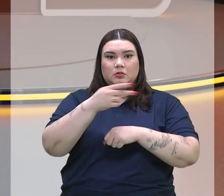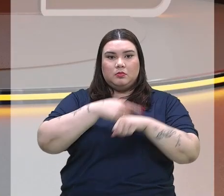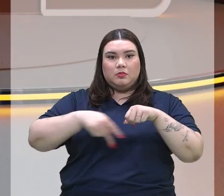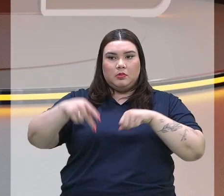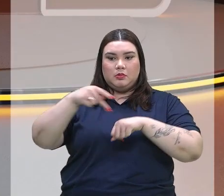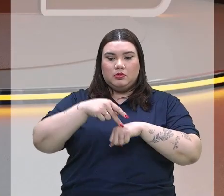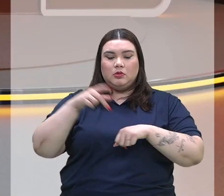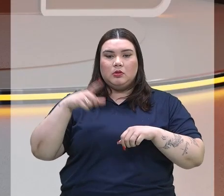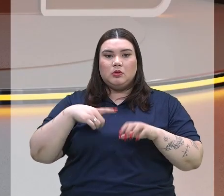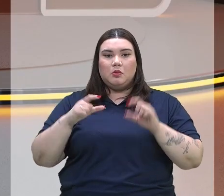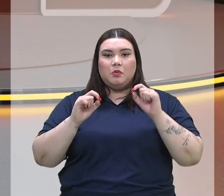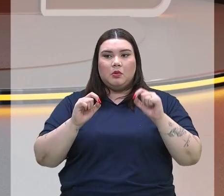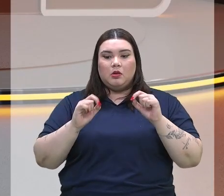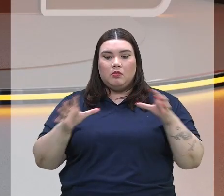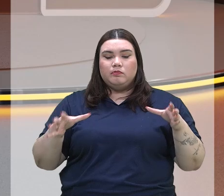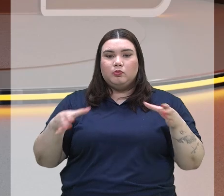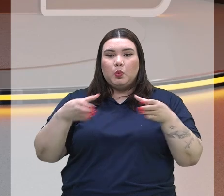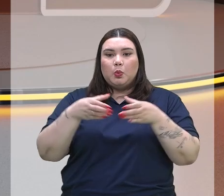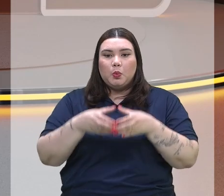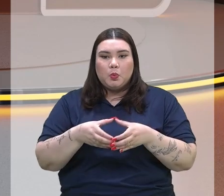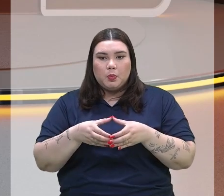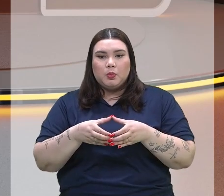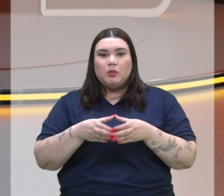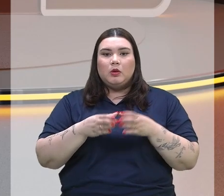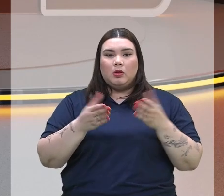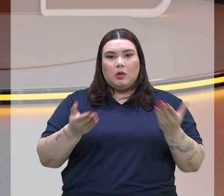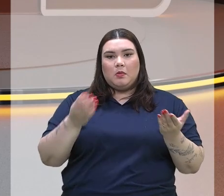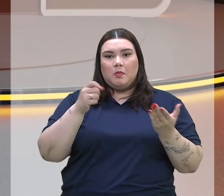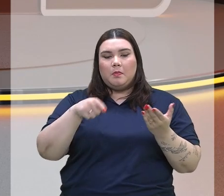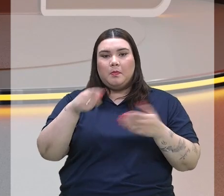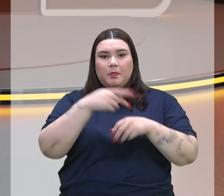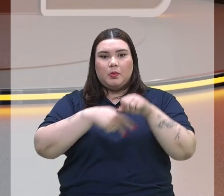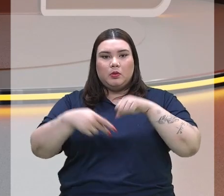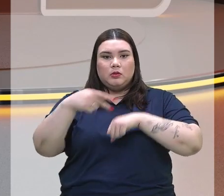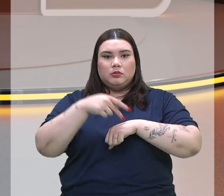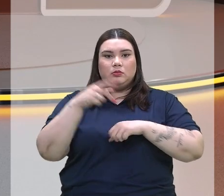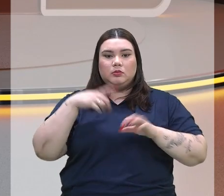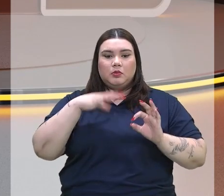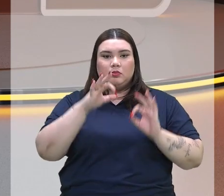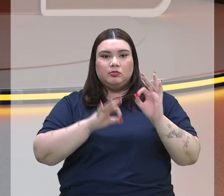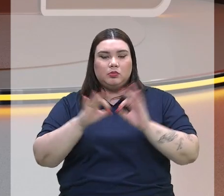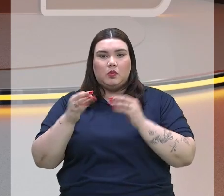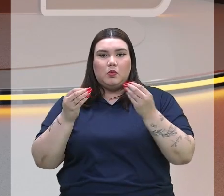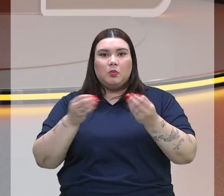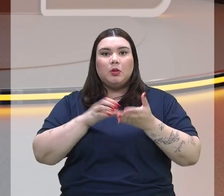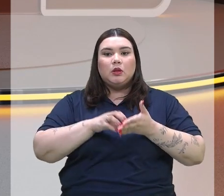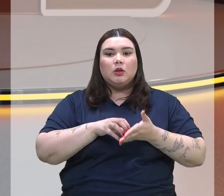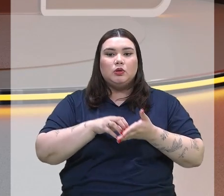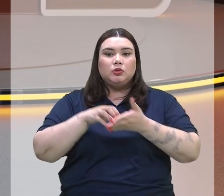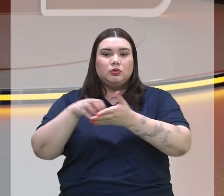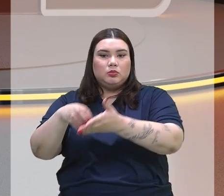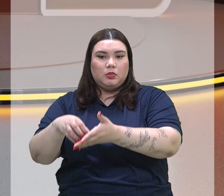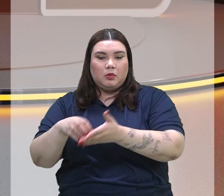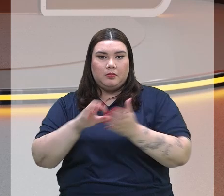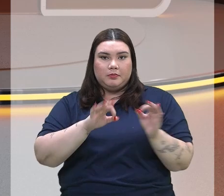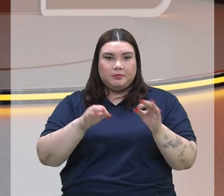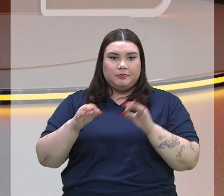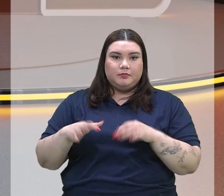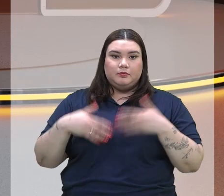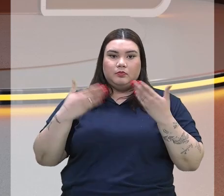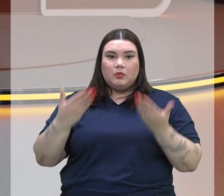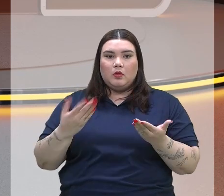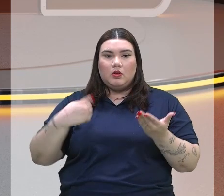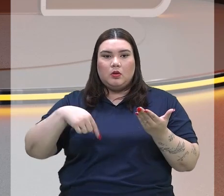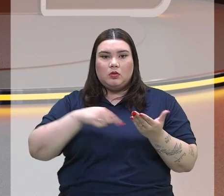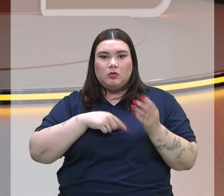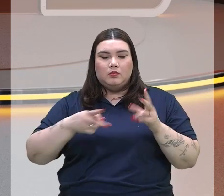essa infraestrutura, principalmente ligando aí esse processo de meio de transporte, tá? Até então, a gente